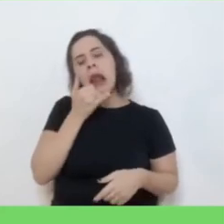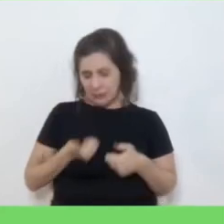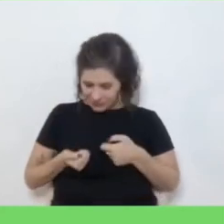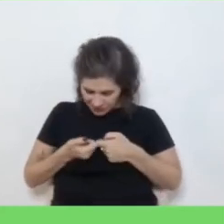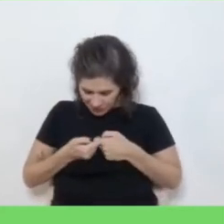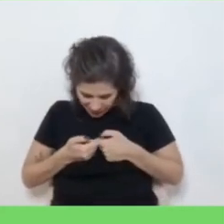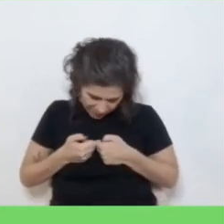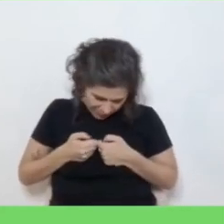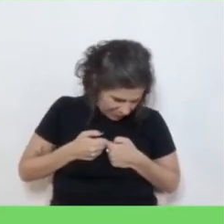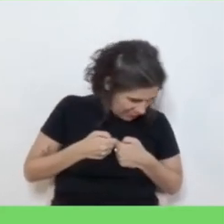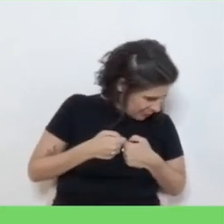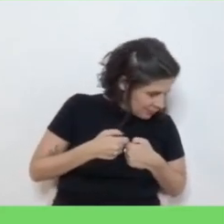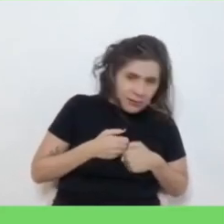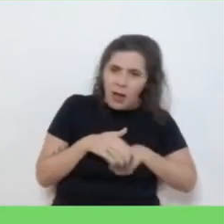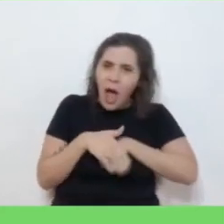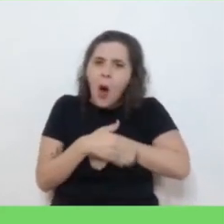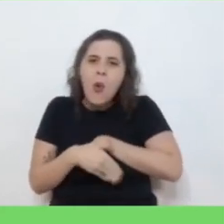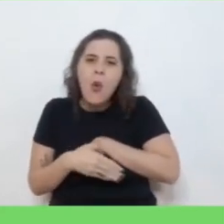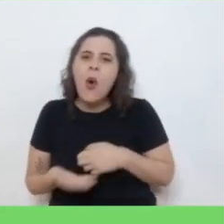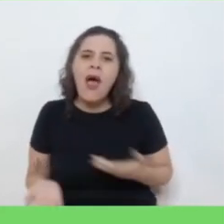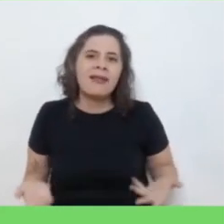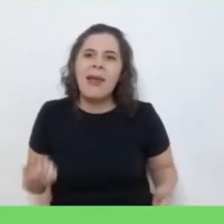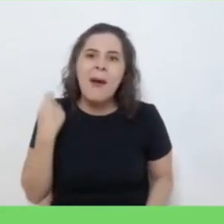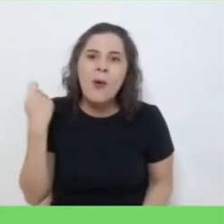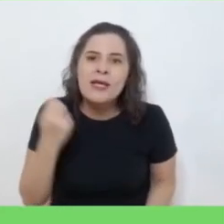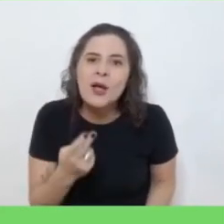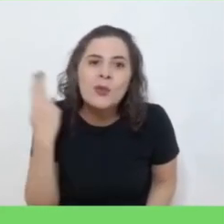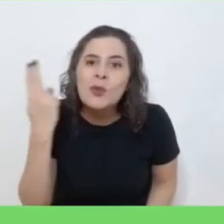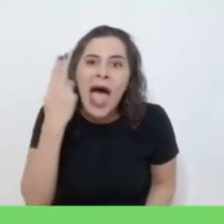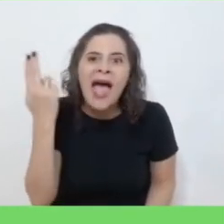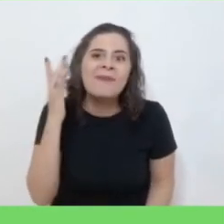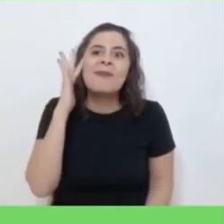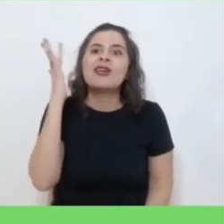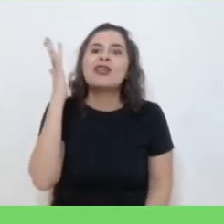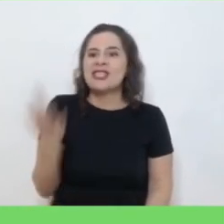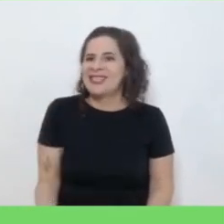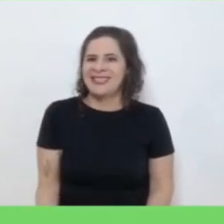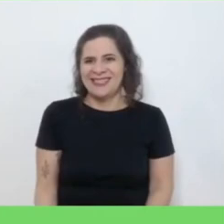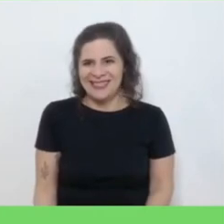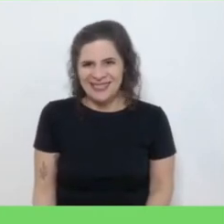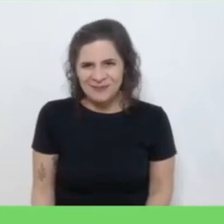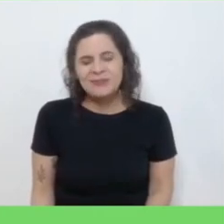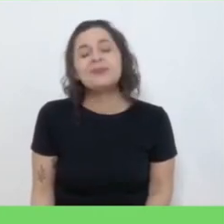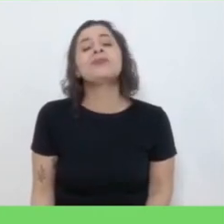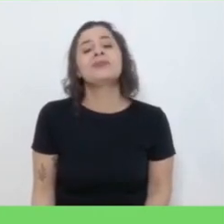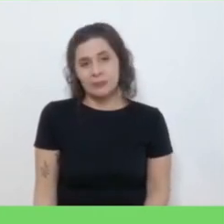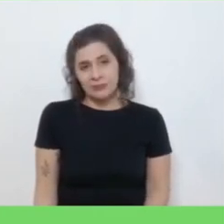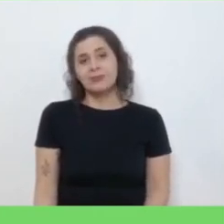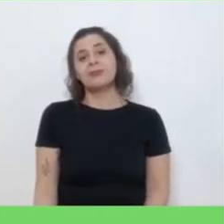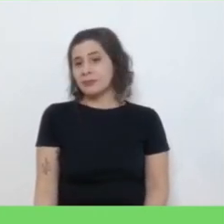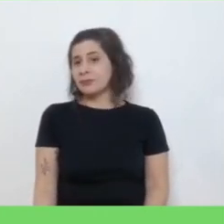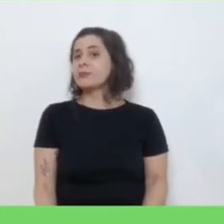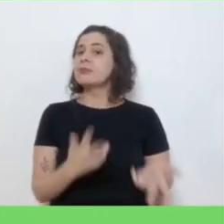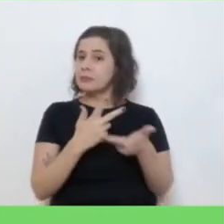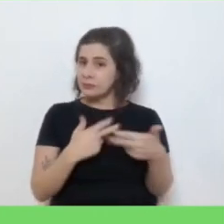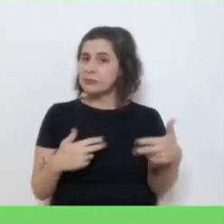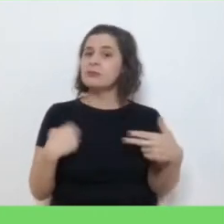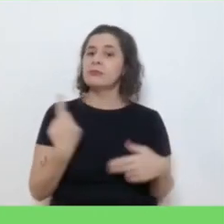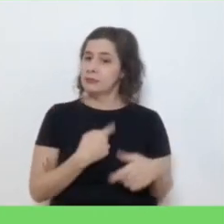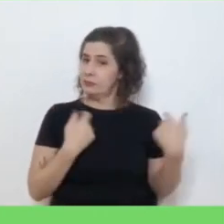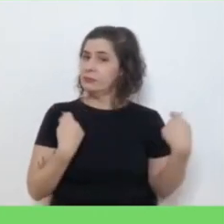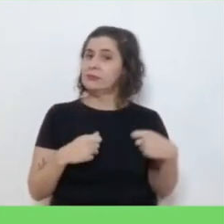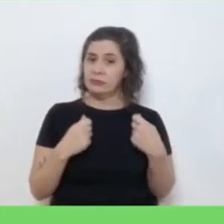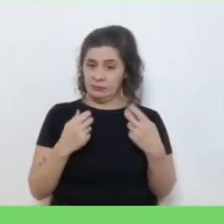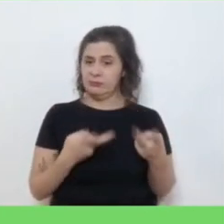dando bobeira, nem na Avenida Paulista, que dirá, né? Por aí. Então, é algo que a gente precisa ver